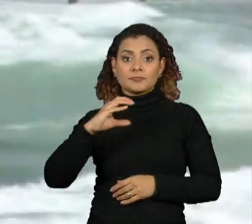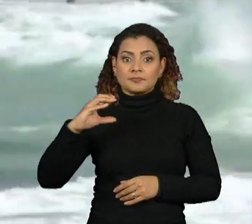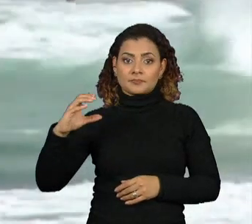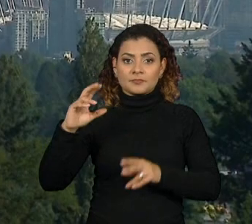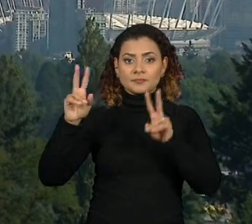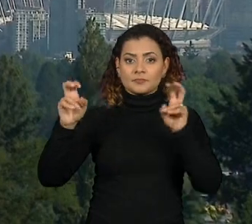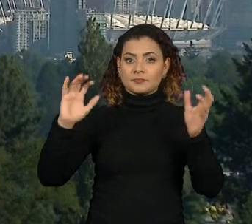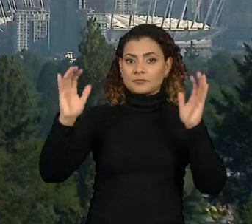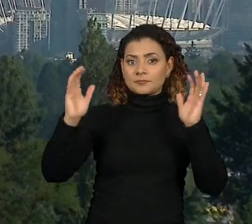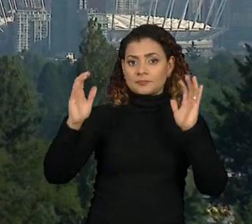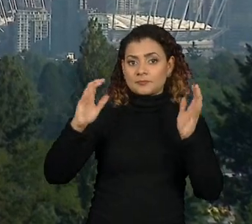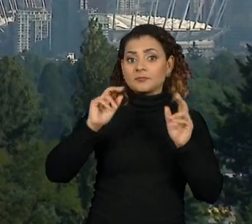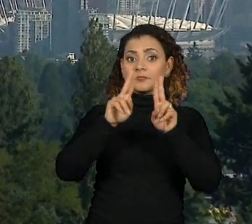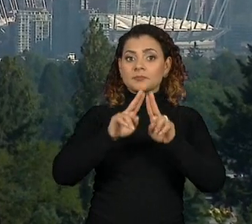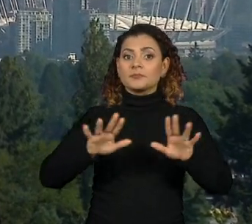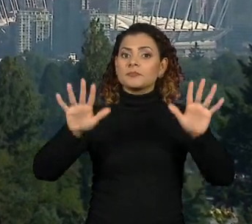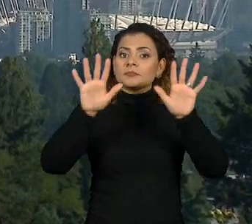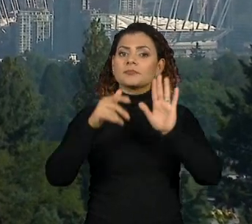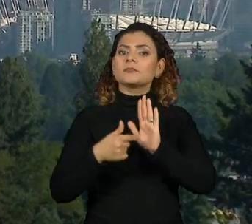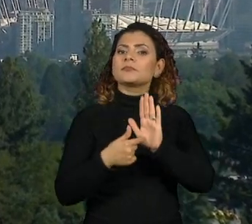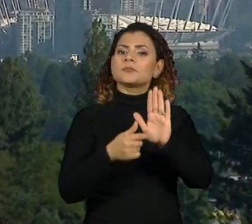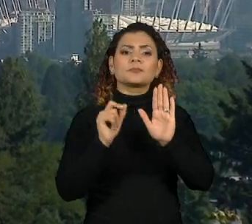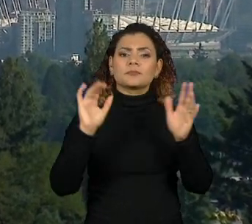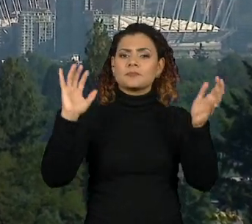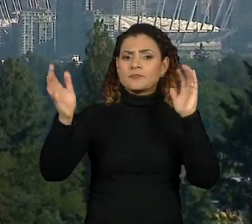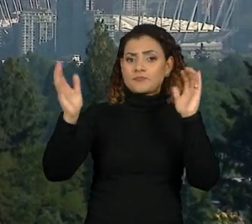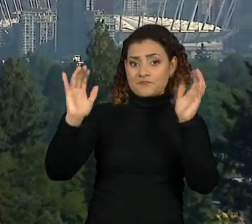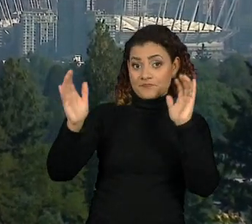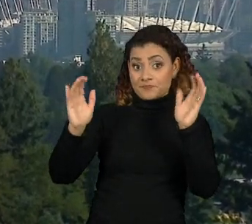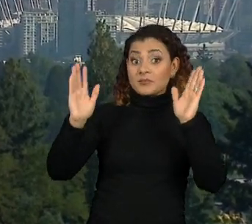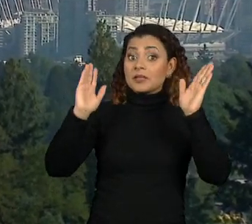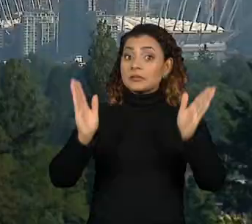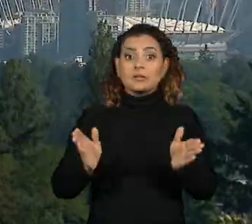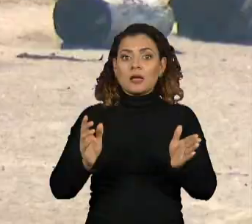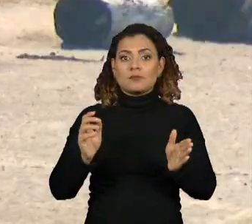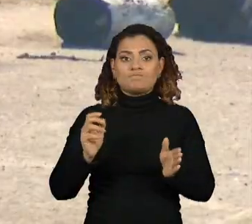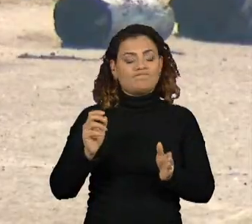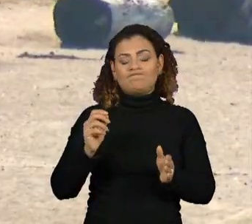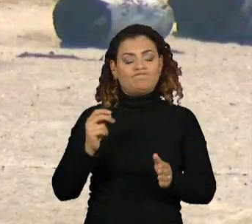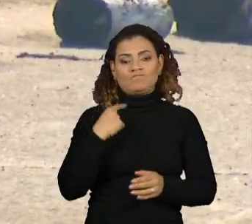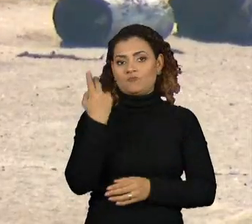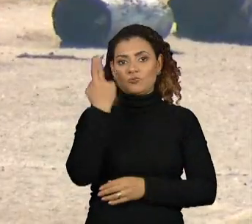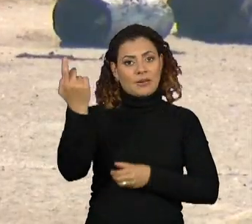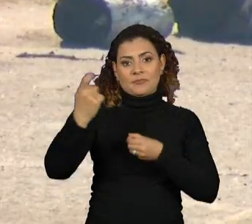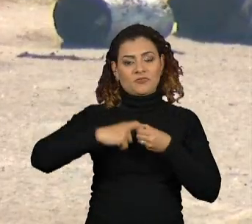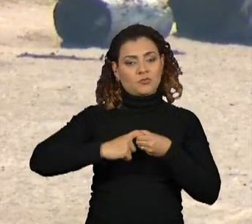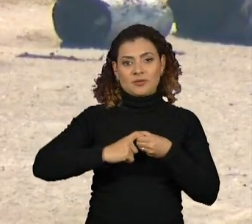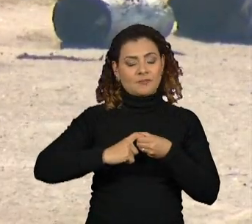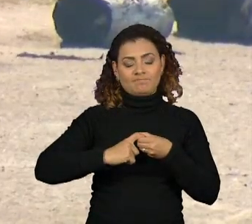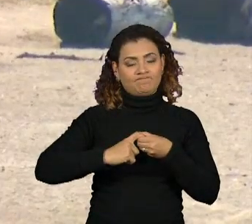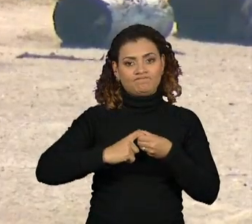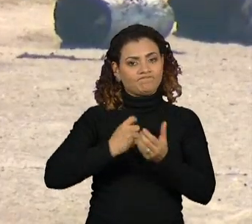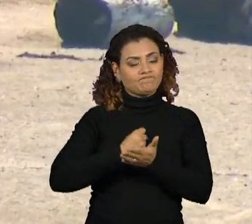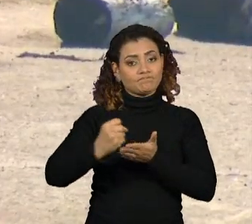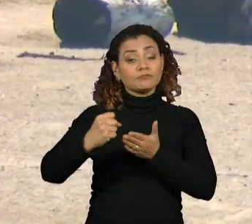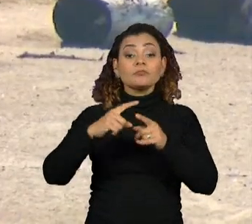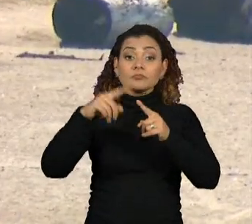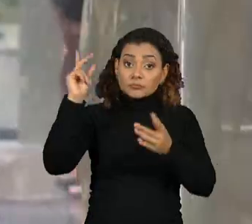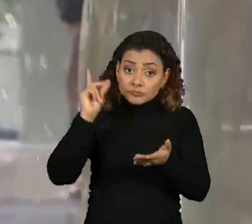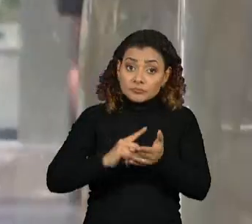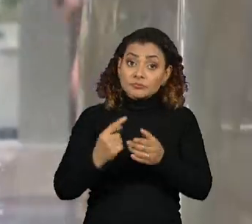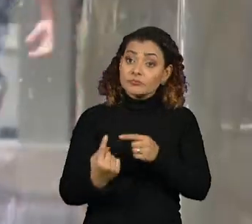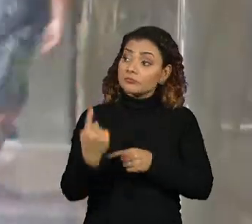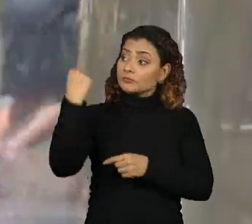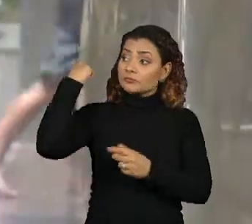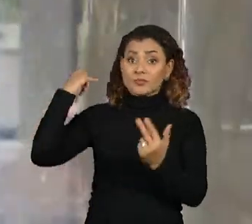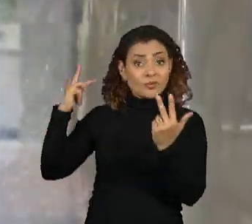sobre o clima da ONU, revela que as mudanças climáticas são irreversíveis. Mas ainda é possível impedir que a situação